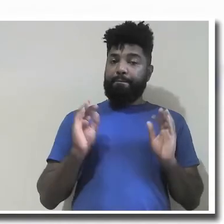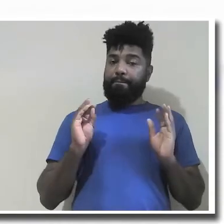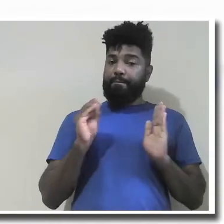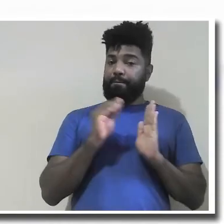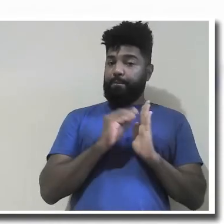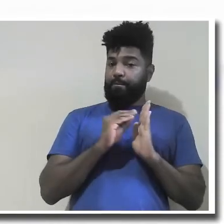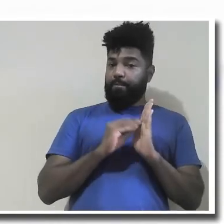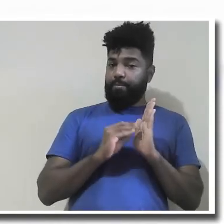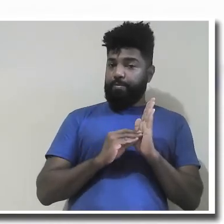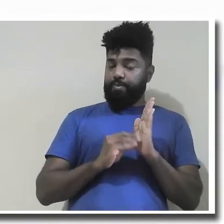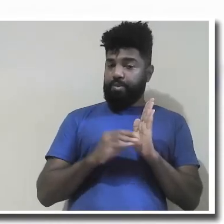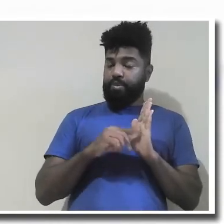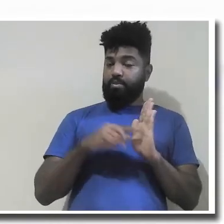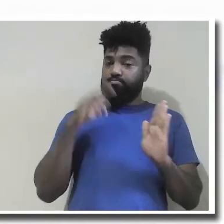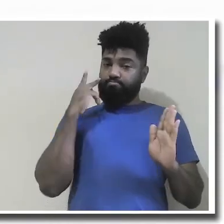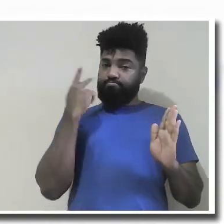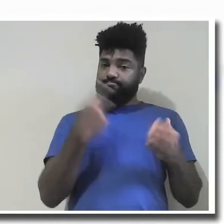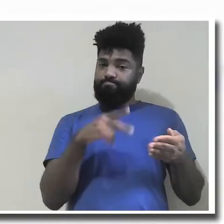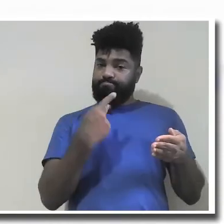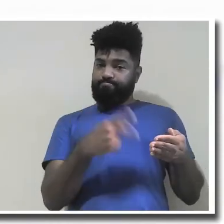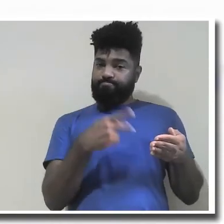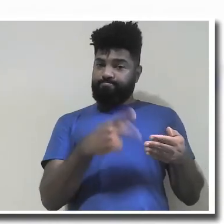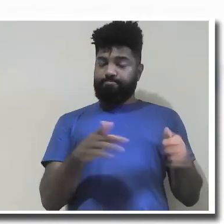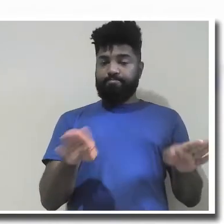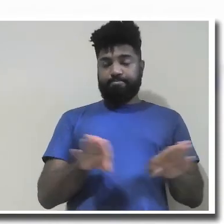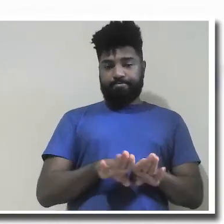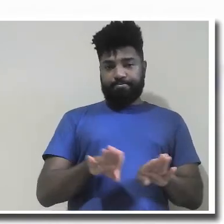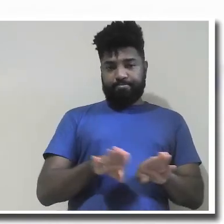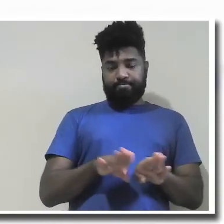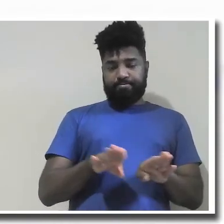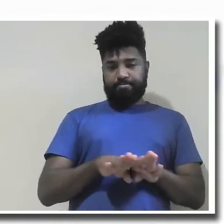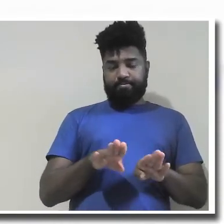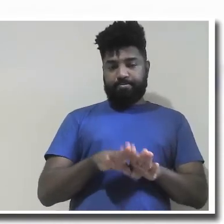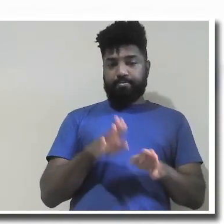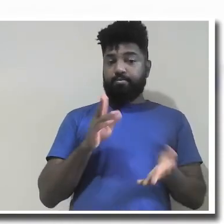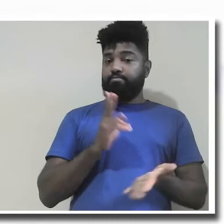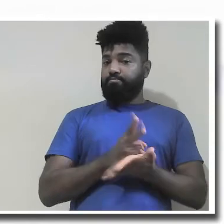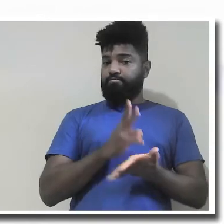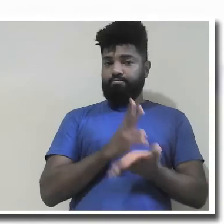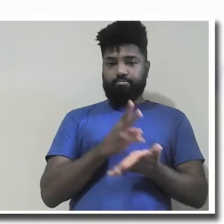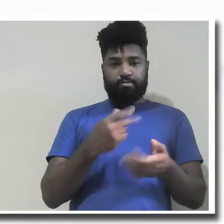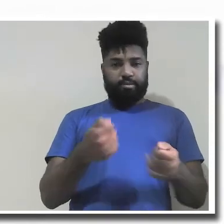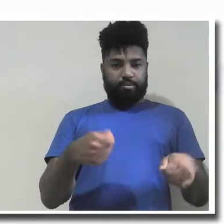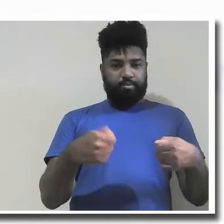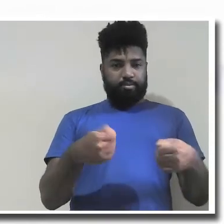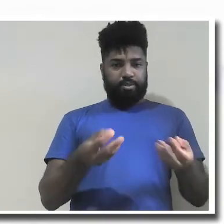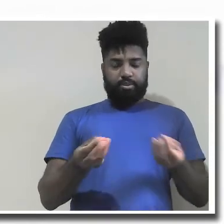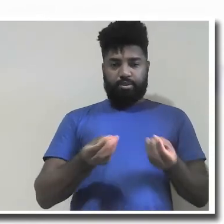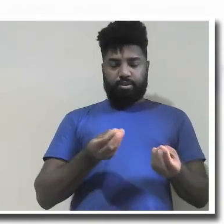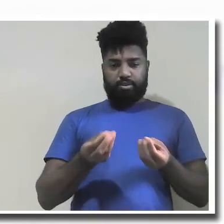aplicar esta propriedade sempre